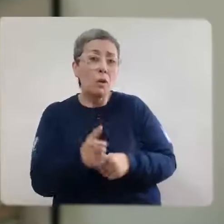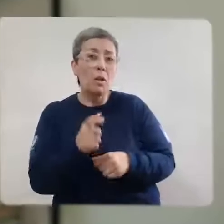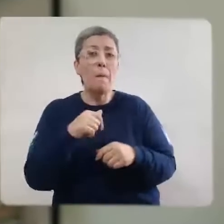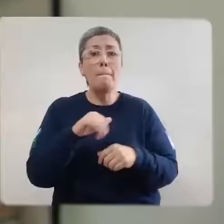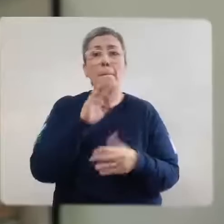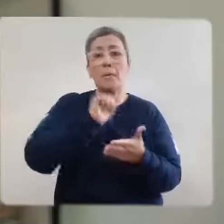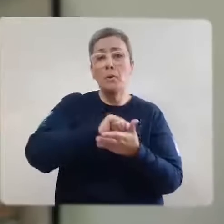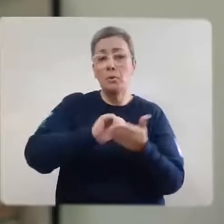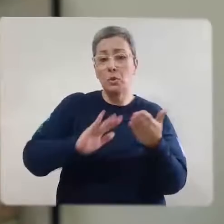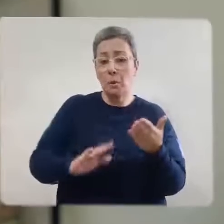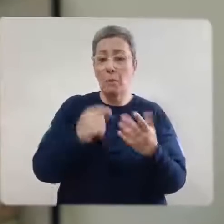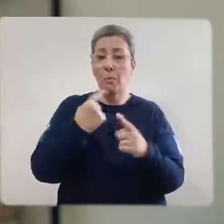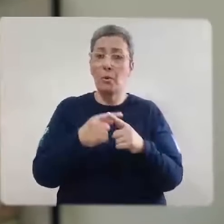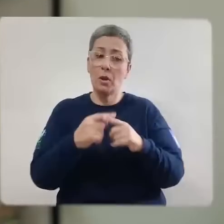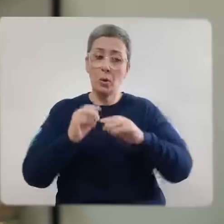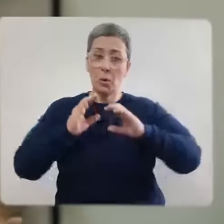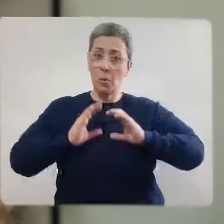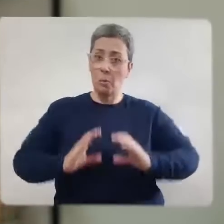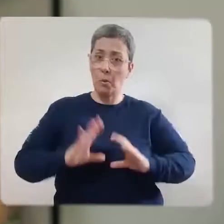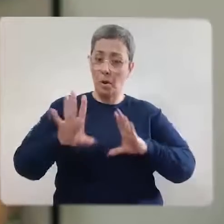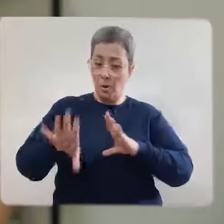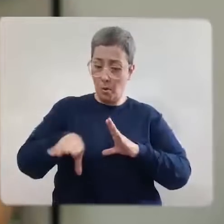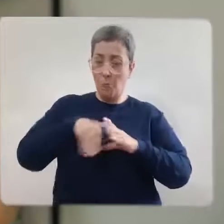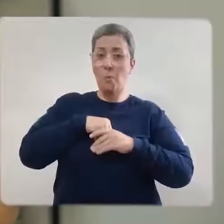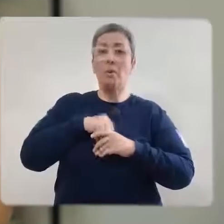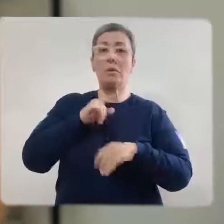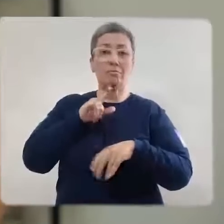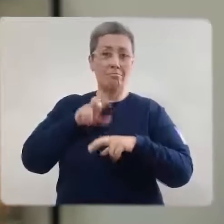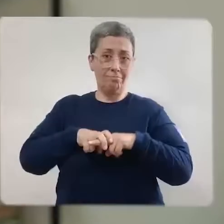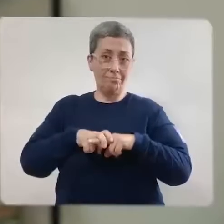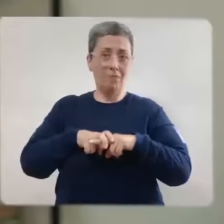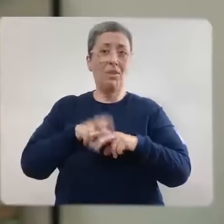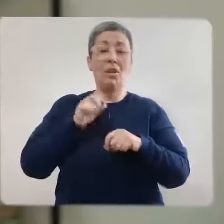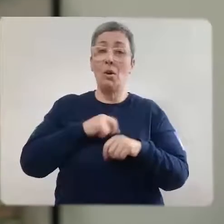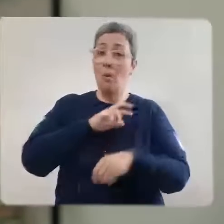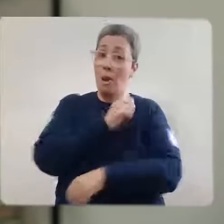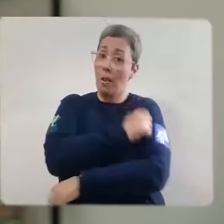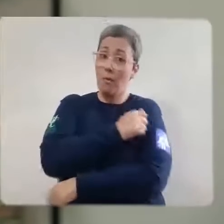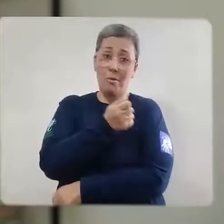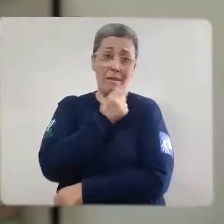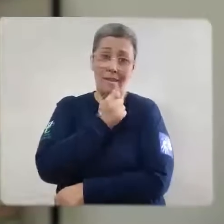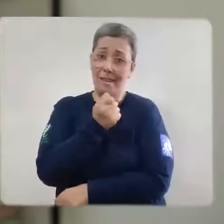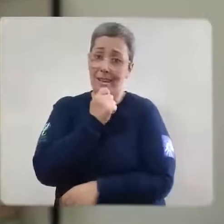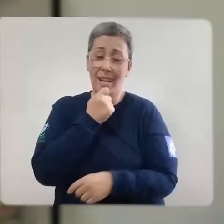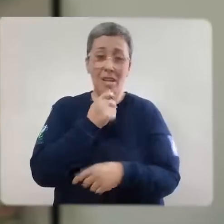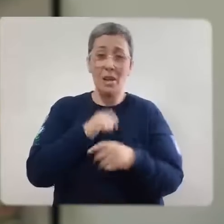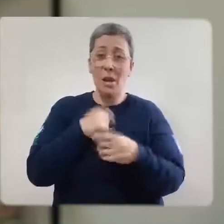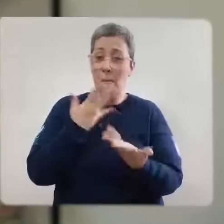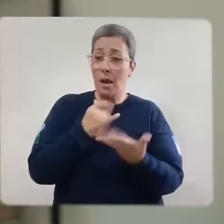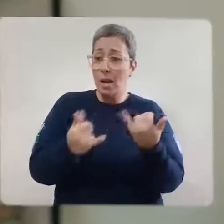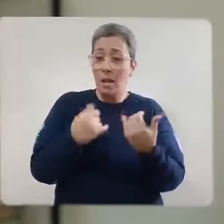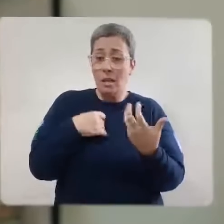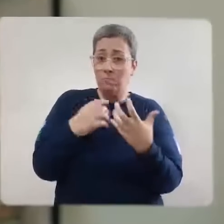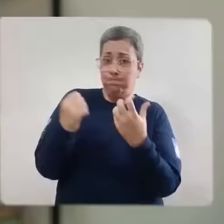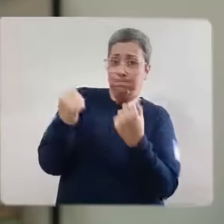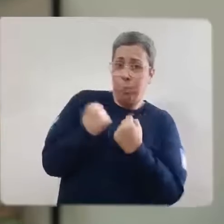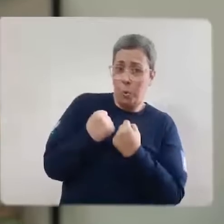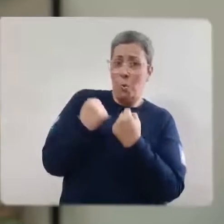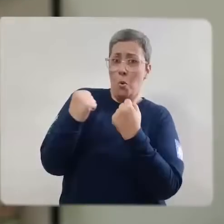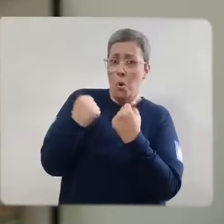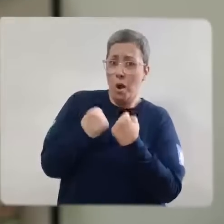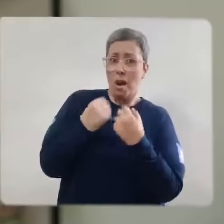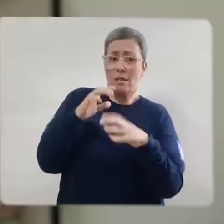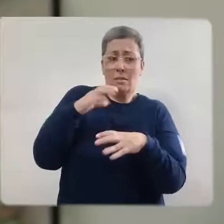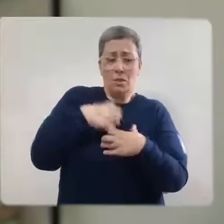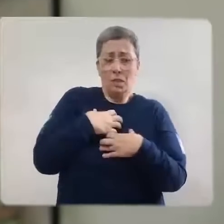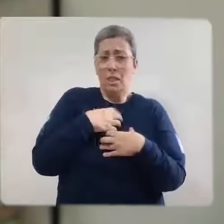interessar mais pela atividade, porque o comportamento já está instalado de sentar. Este educando não. Ele se sente forçado, né, a